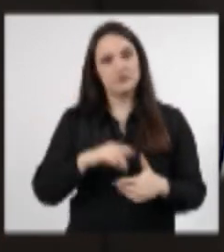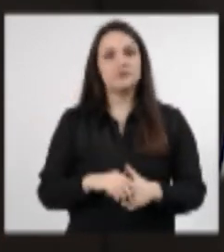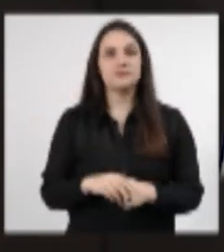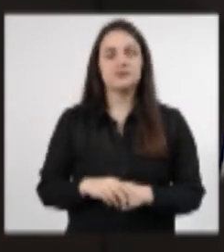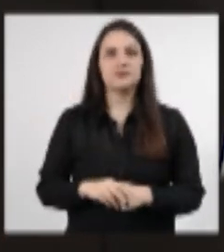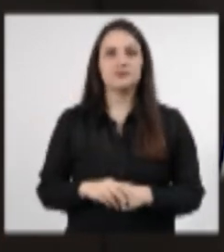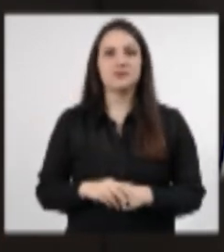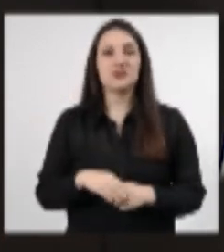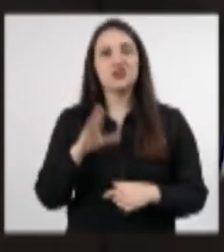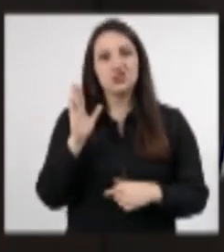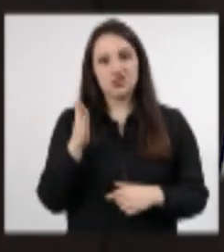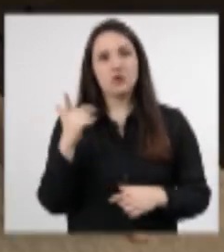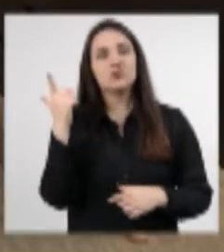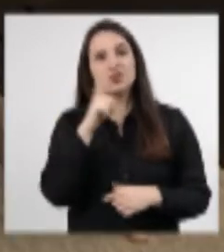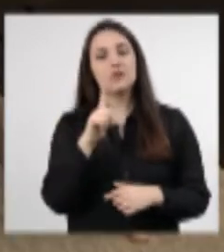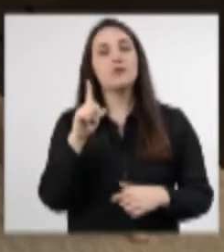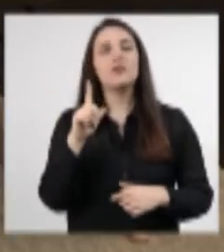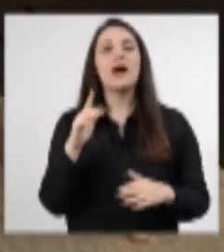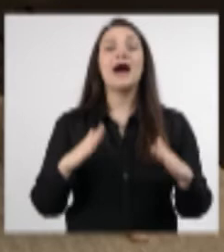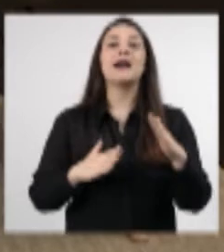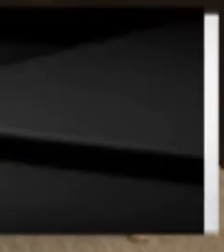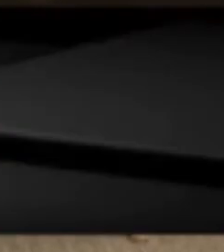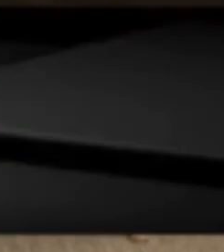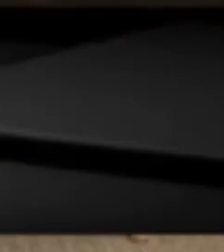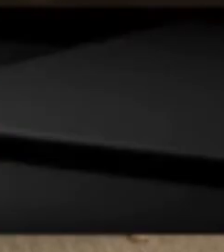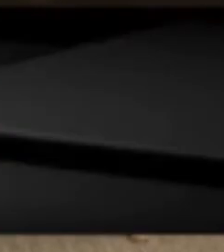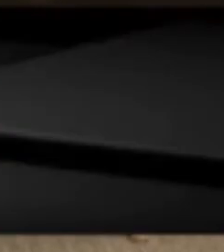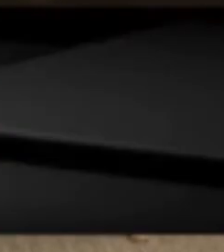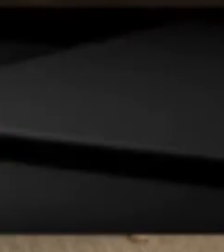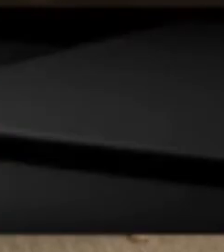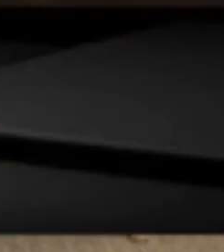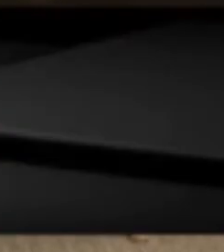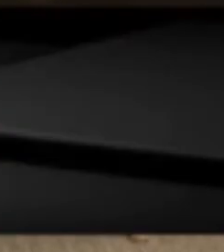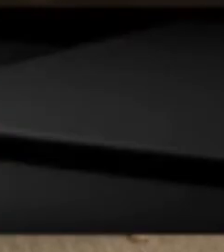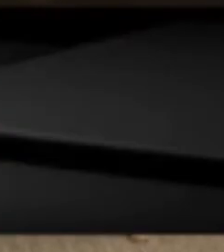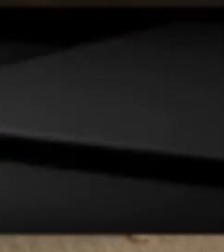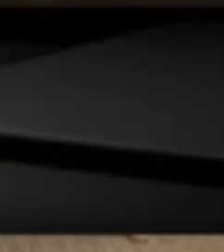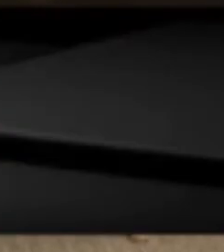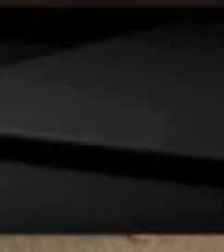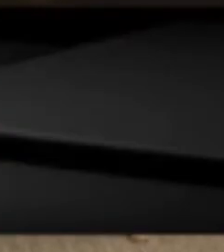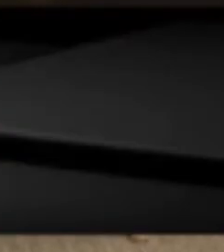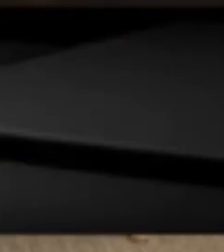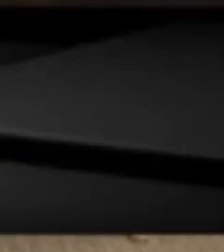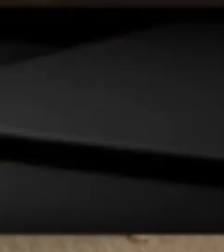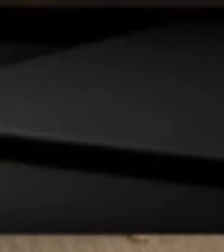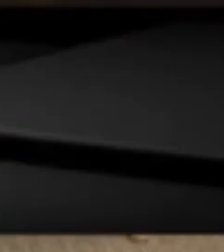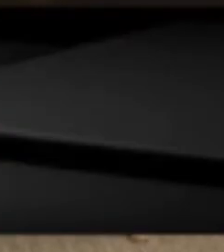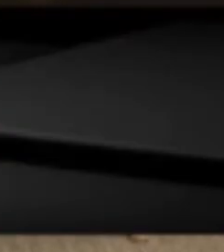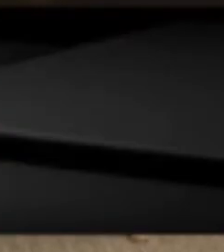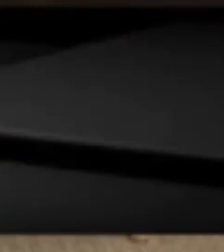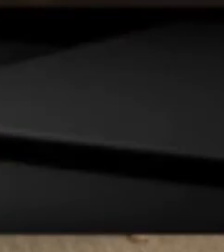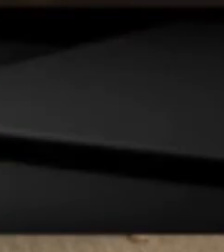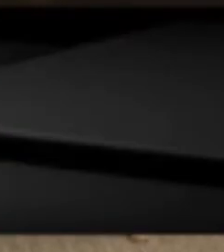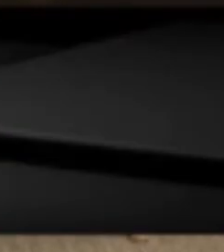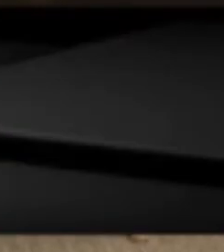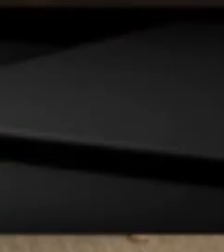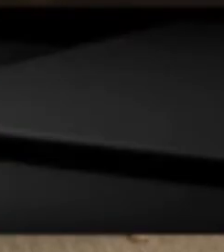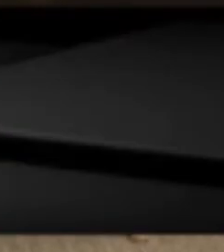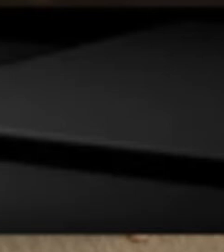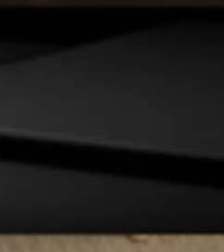que foram objeto até de repercussão nacional. Um deles, o caso da investigação feita pelo Garras,